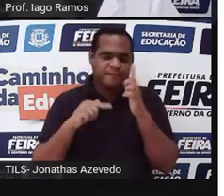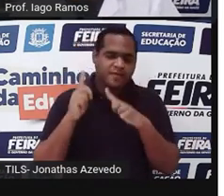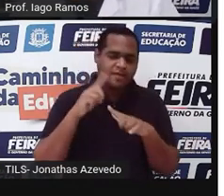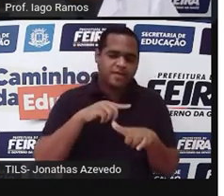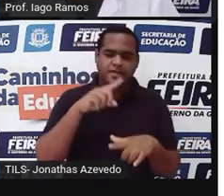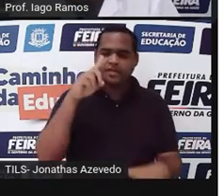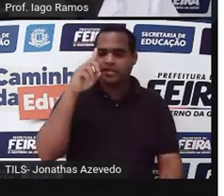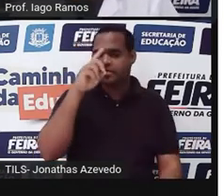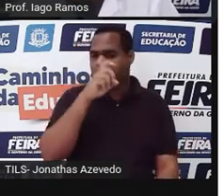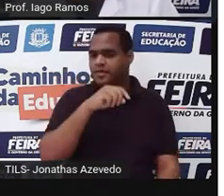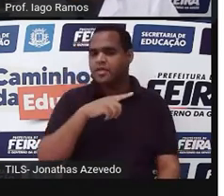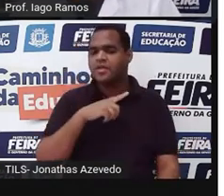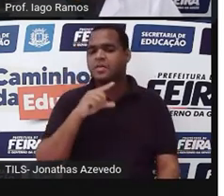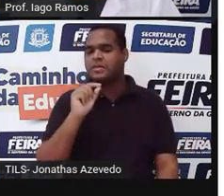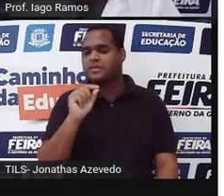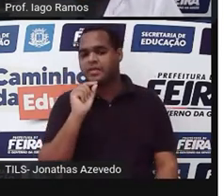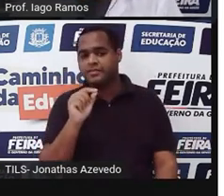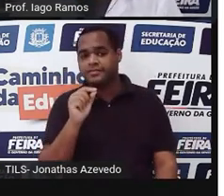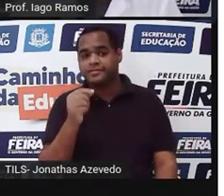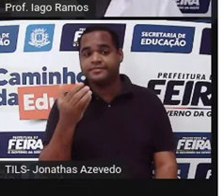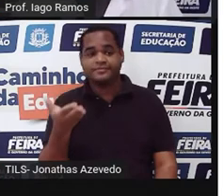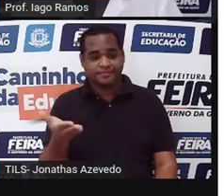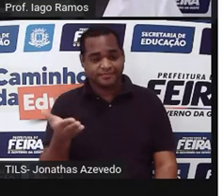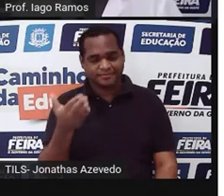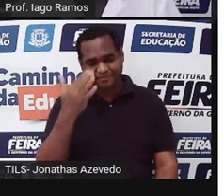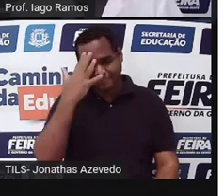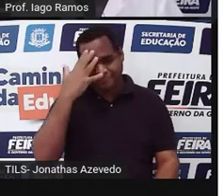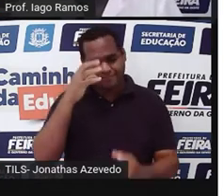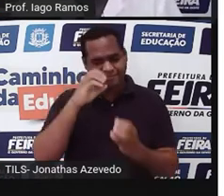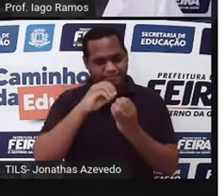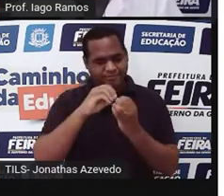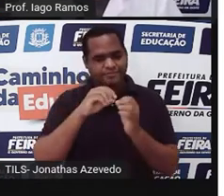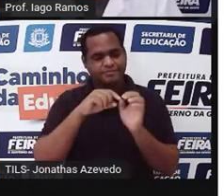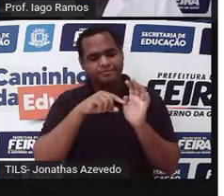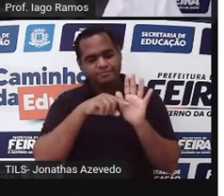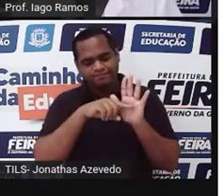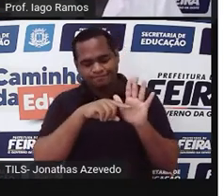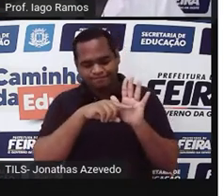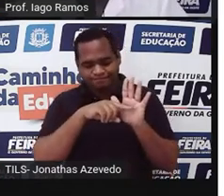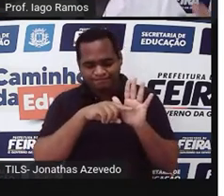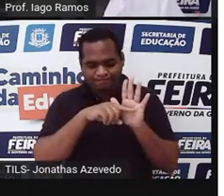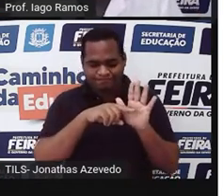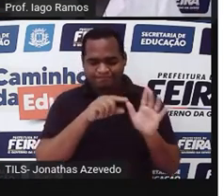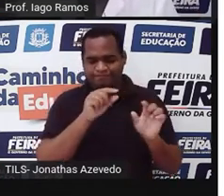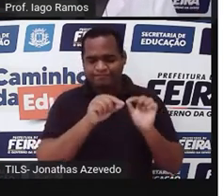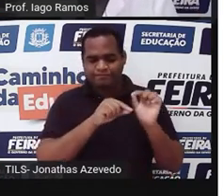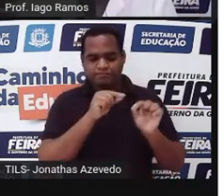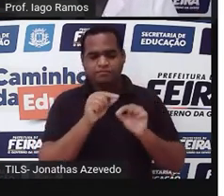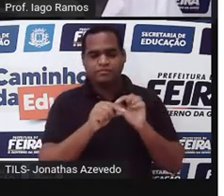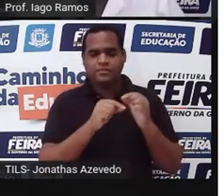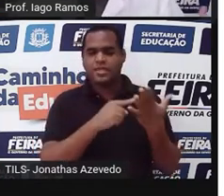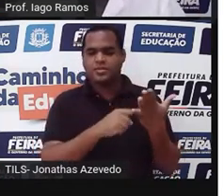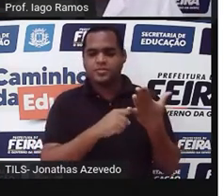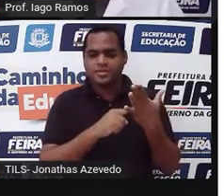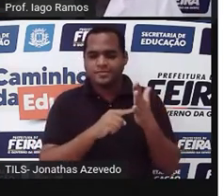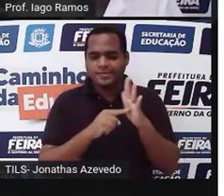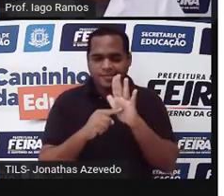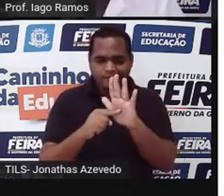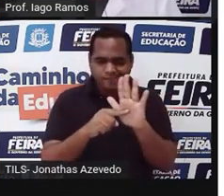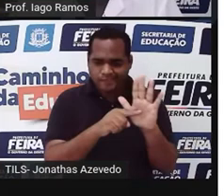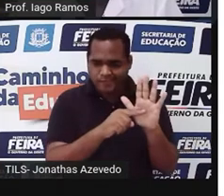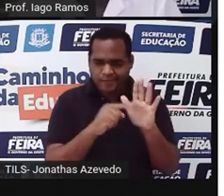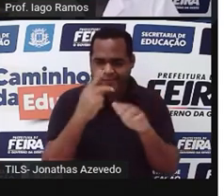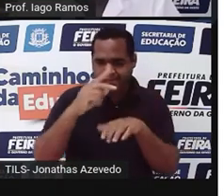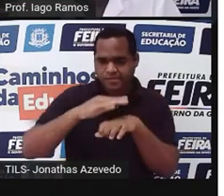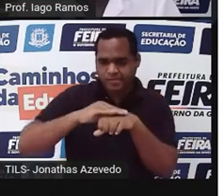é que tá sendo mais difícil para você e essas reflexões te ajudam né dentro disso que a gente